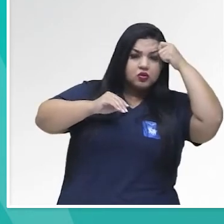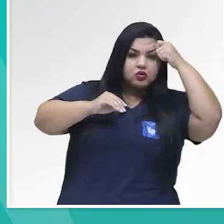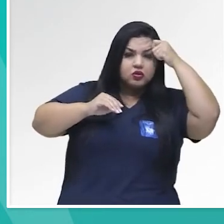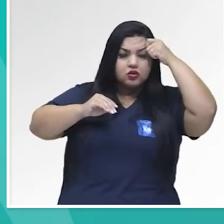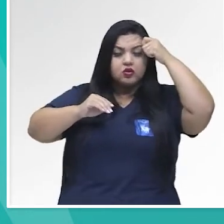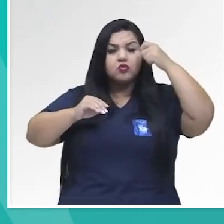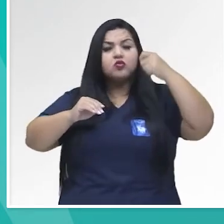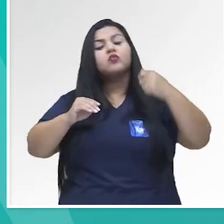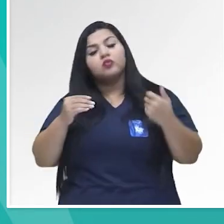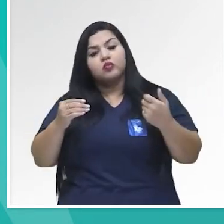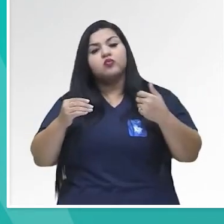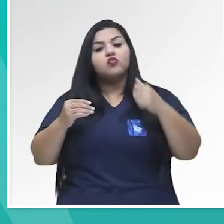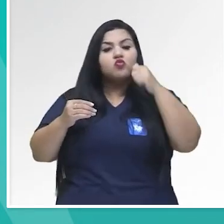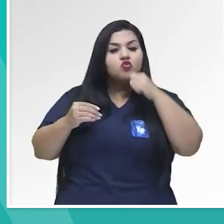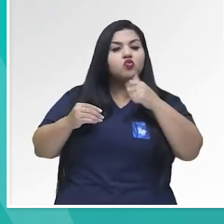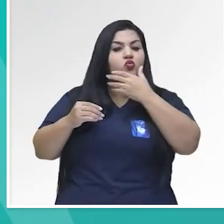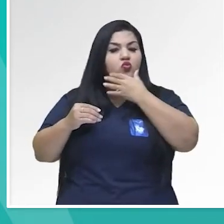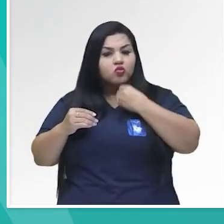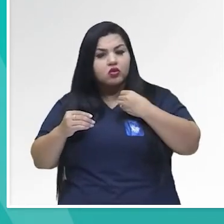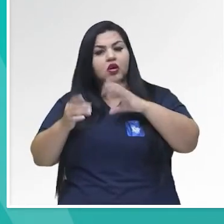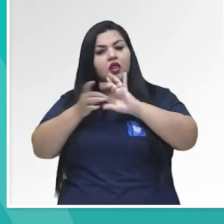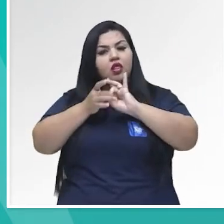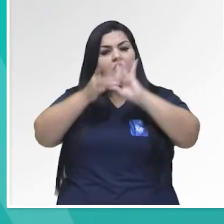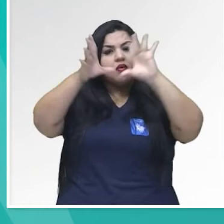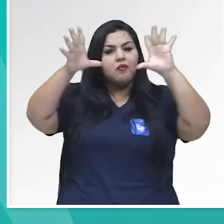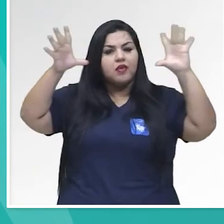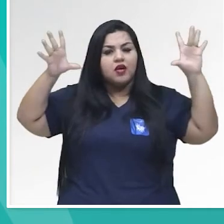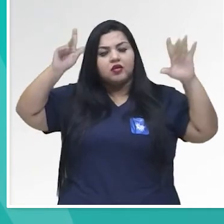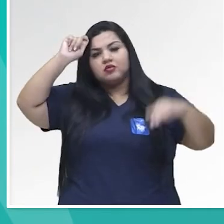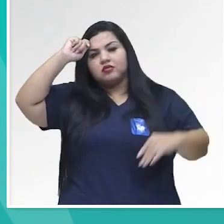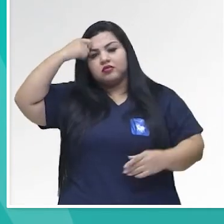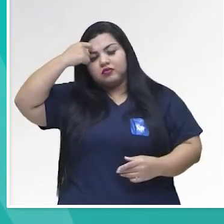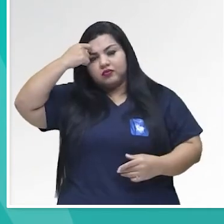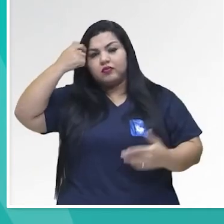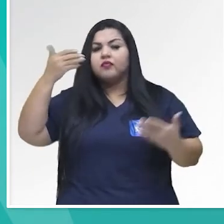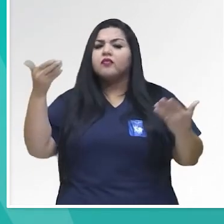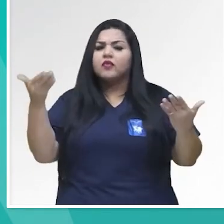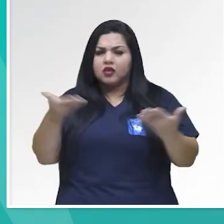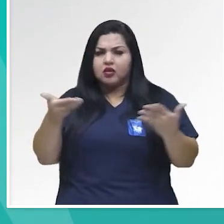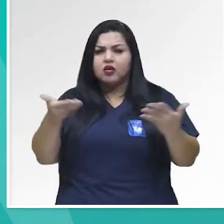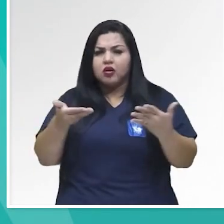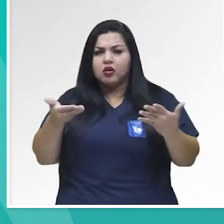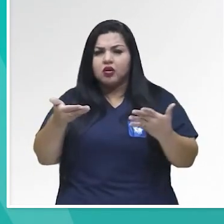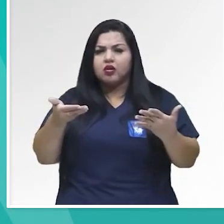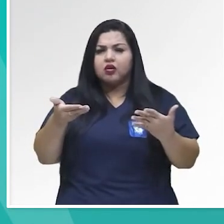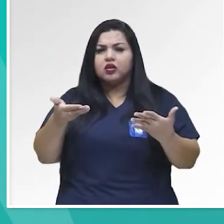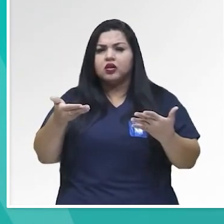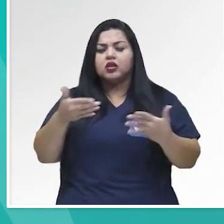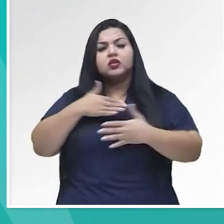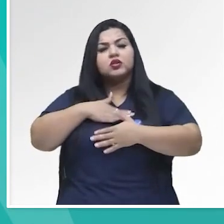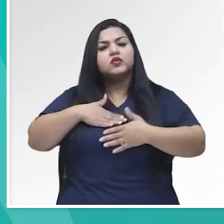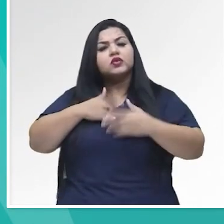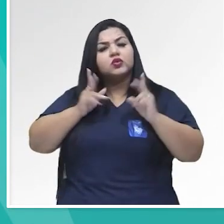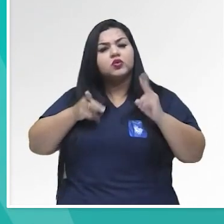no Brasil, a libertação dos escravos, né? Agora, eu gostaria que você também continuasse com outras